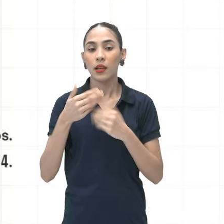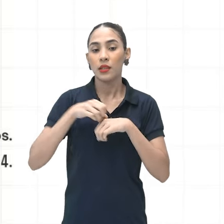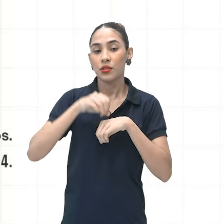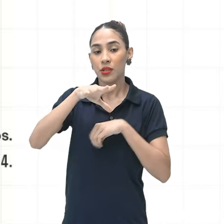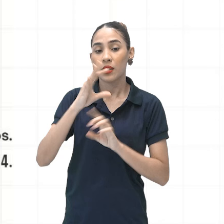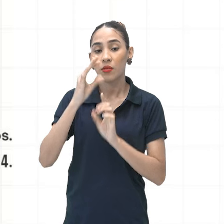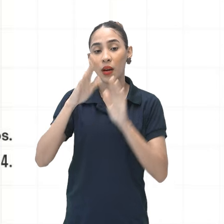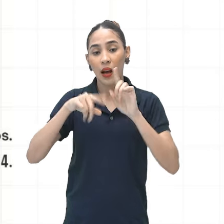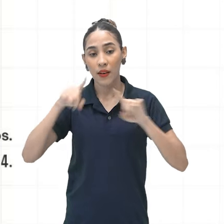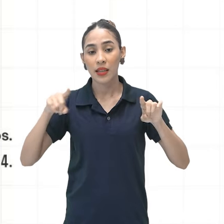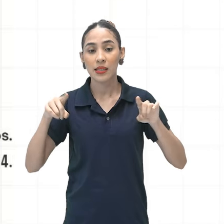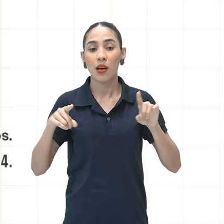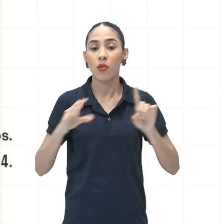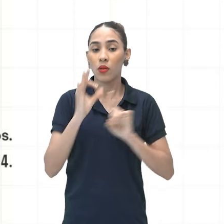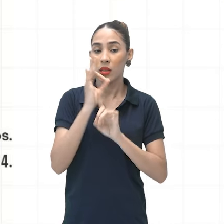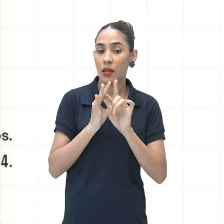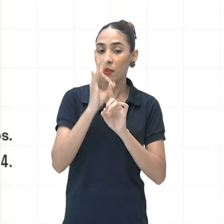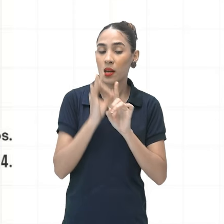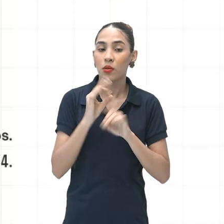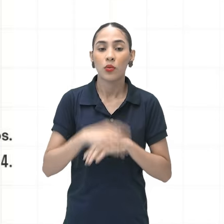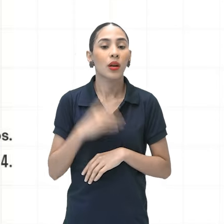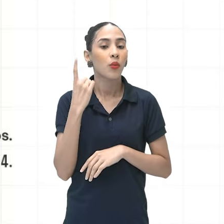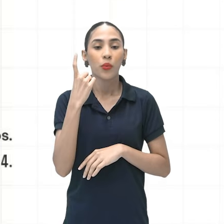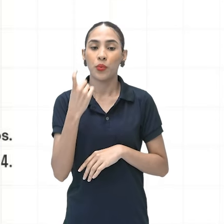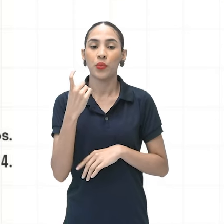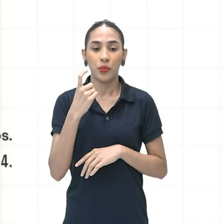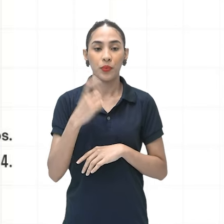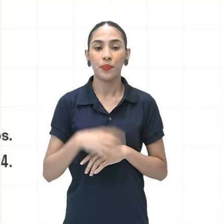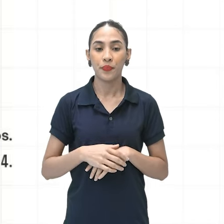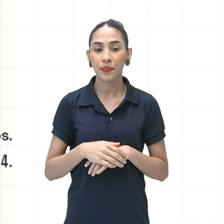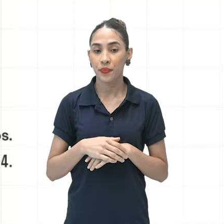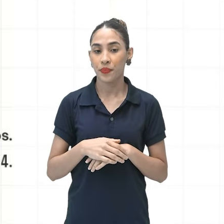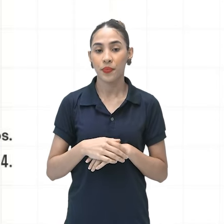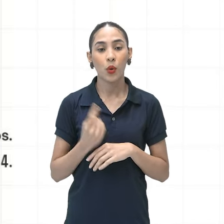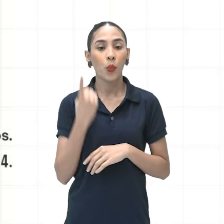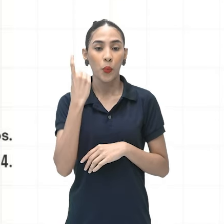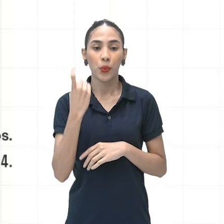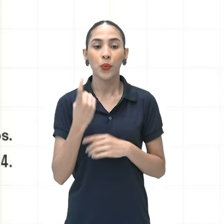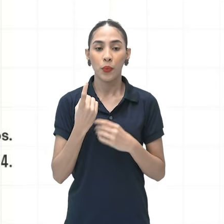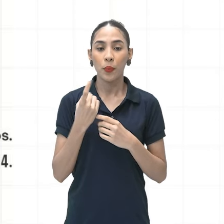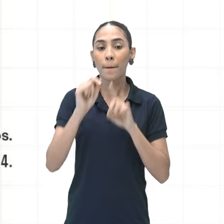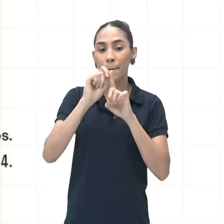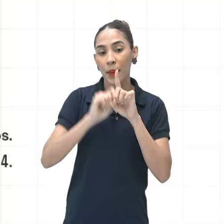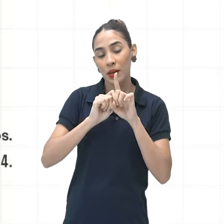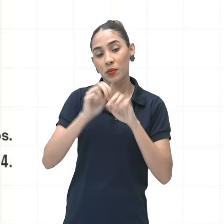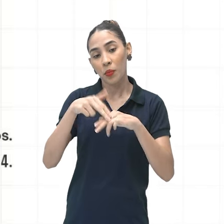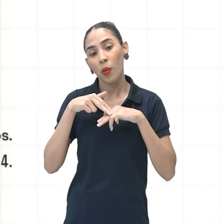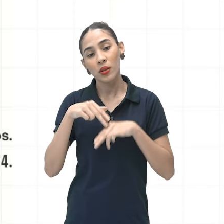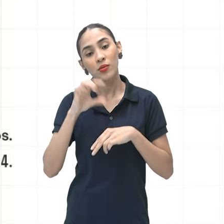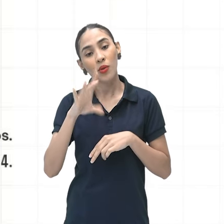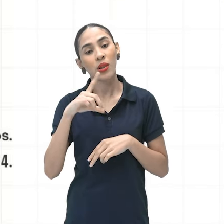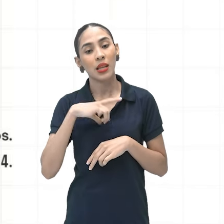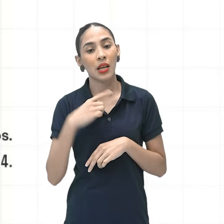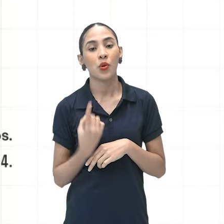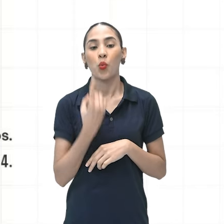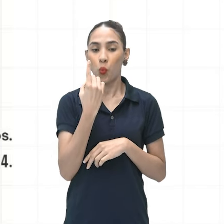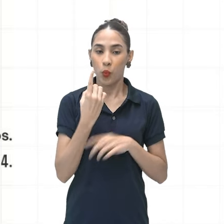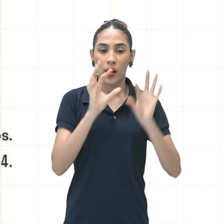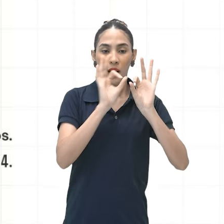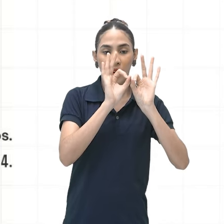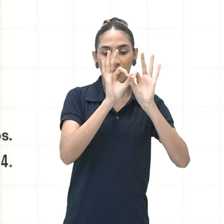foi o único objeto estudado e em um único mês, né? Por isso que a gente tem somente uma